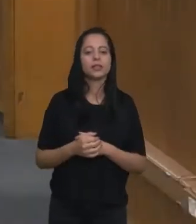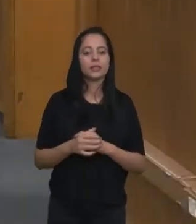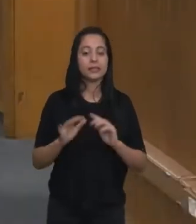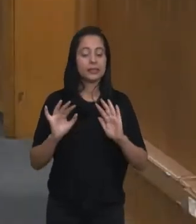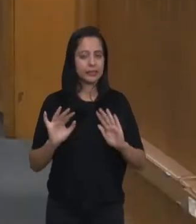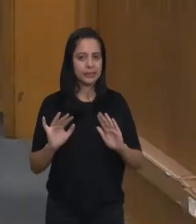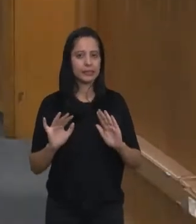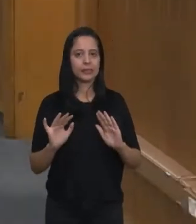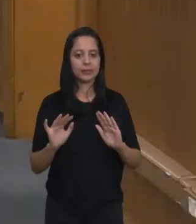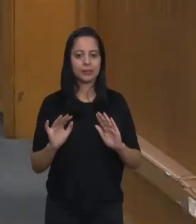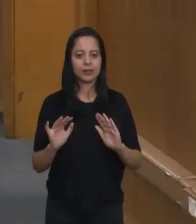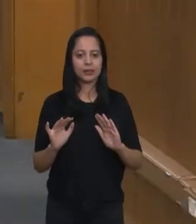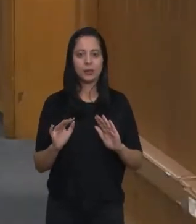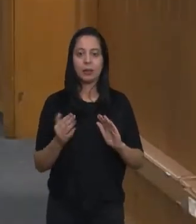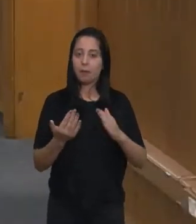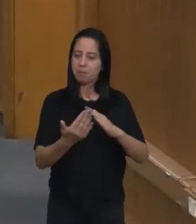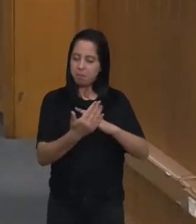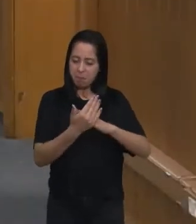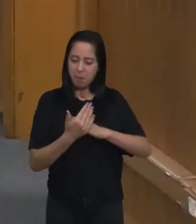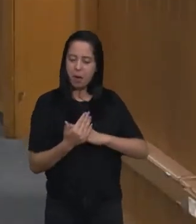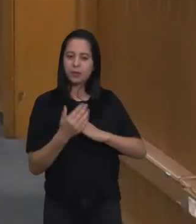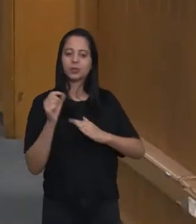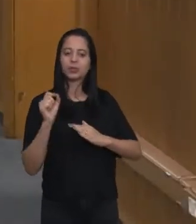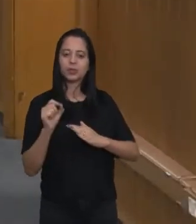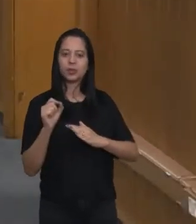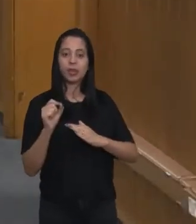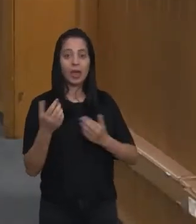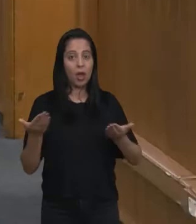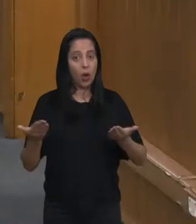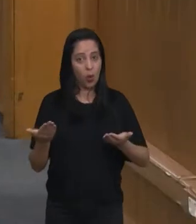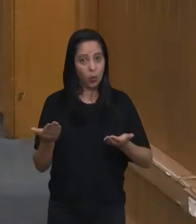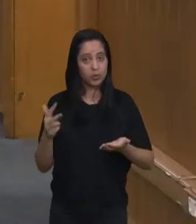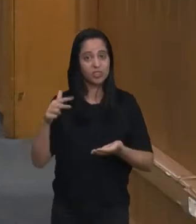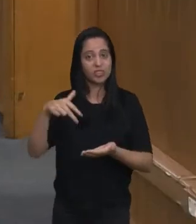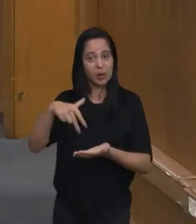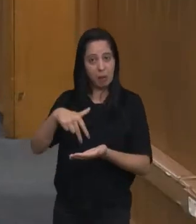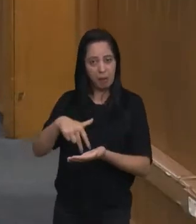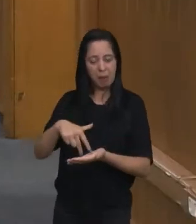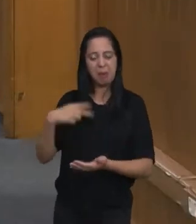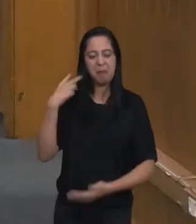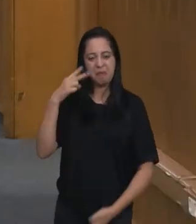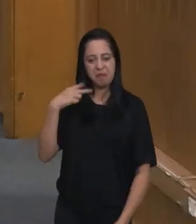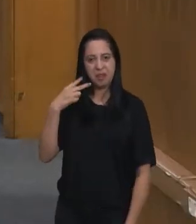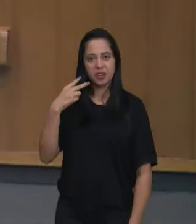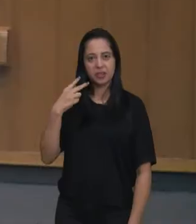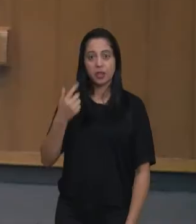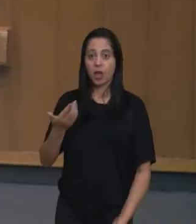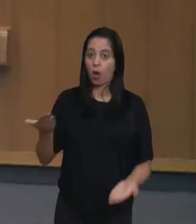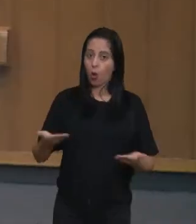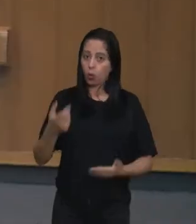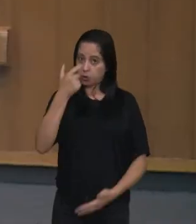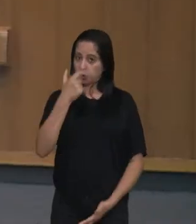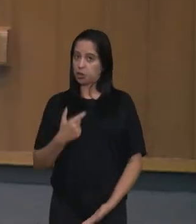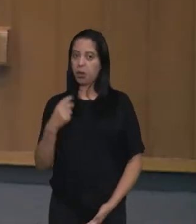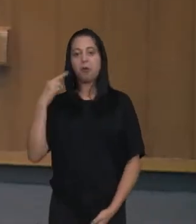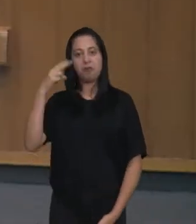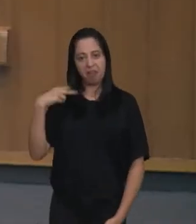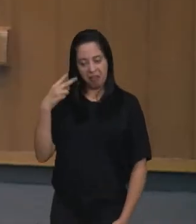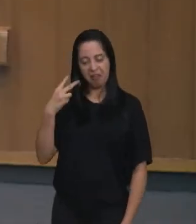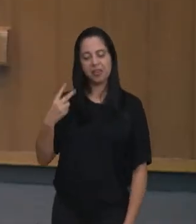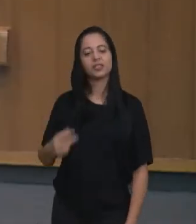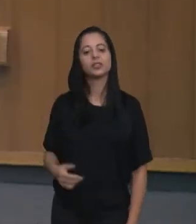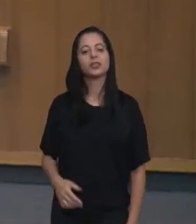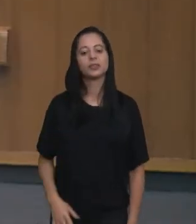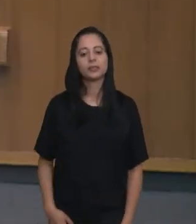a me orientar, inclusive, na vinda hoje e no fato de eu estar hoje aqui no Legislativo,